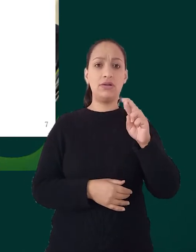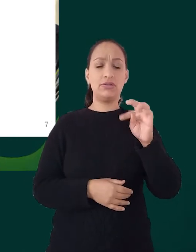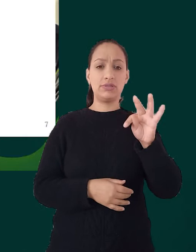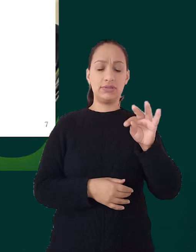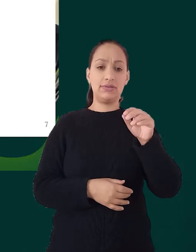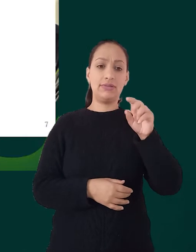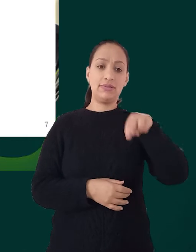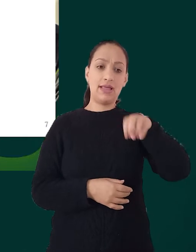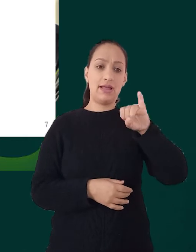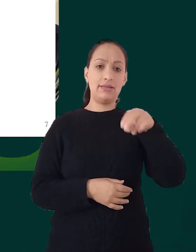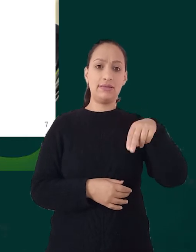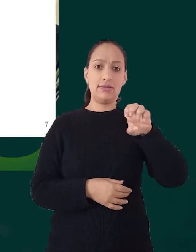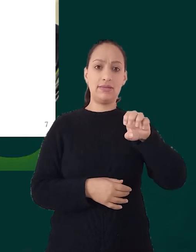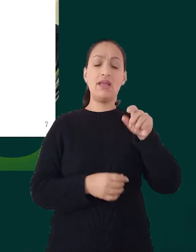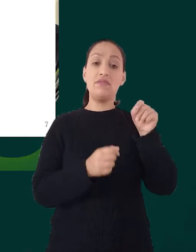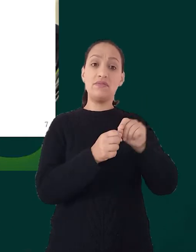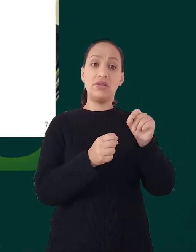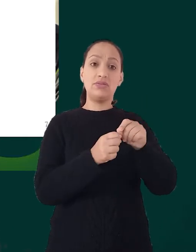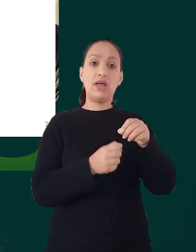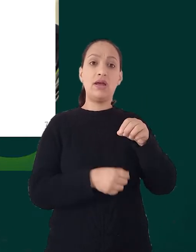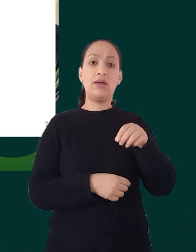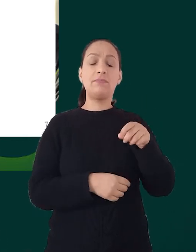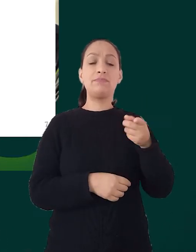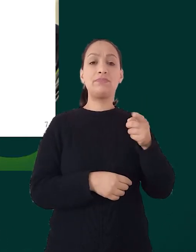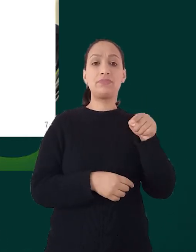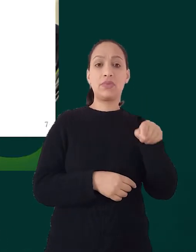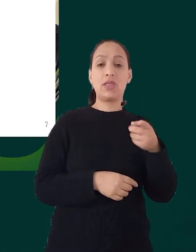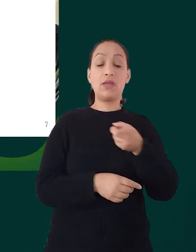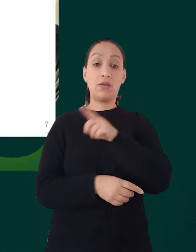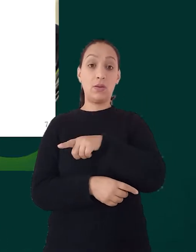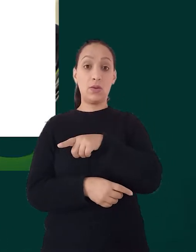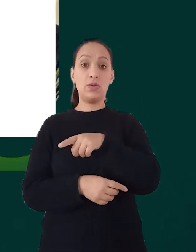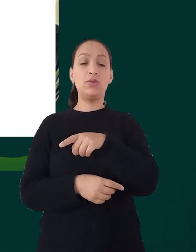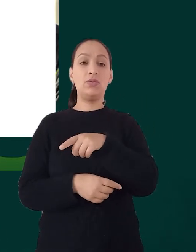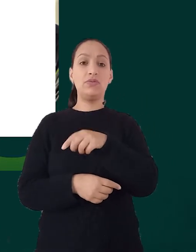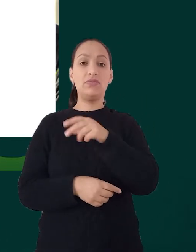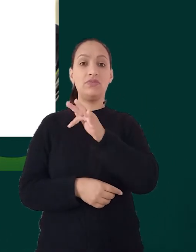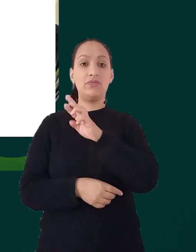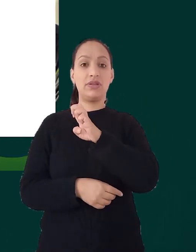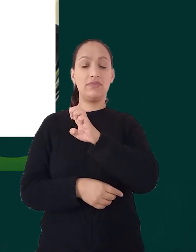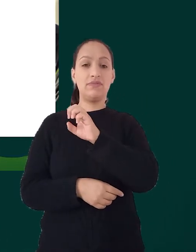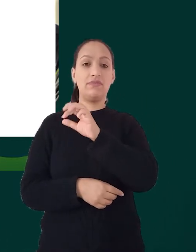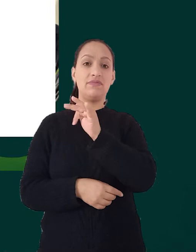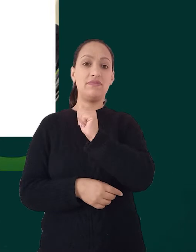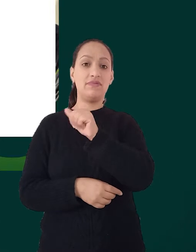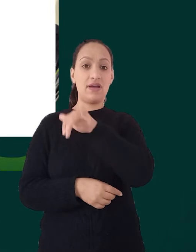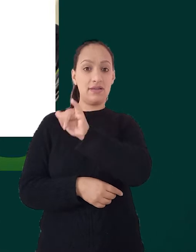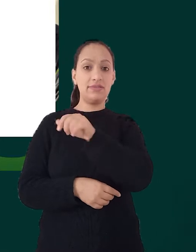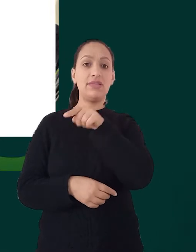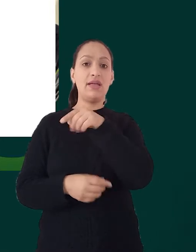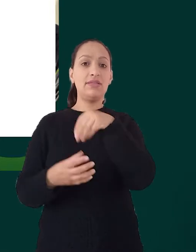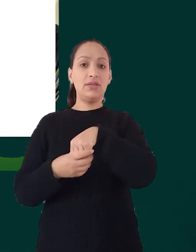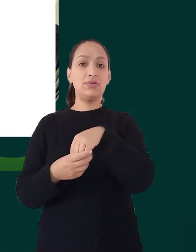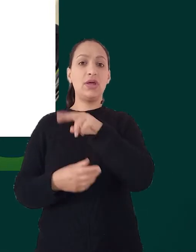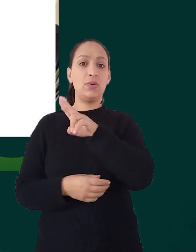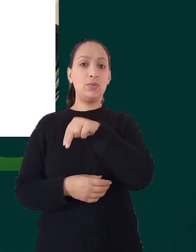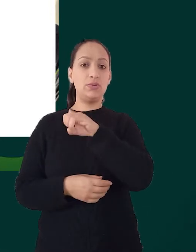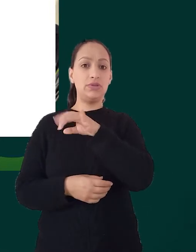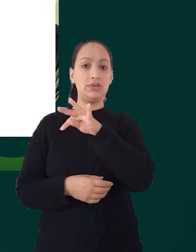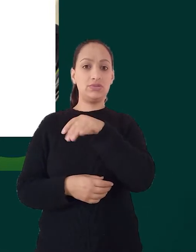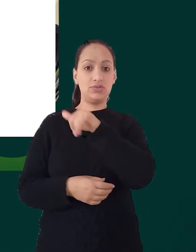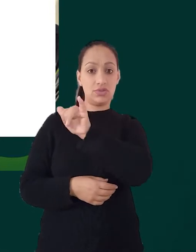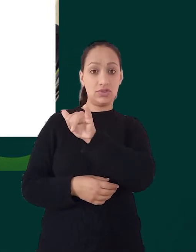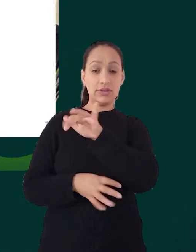foi feito na Unreal, o Free Fire foi feito na Unity, e existem outros exemplos, tá? Essas